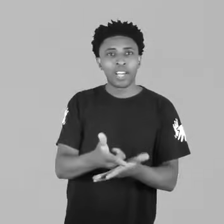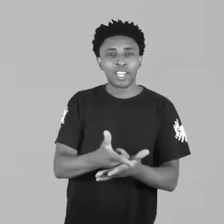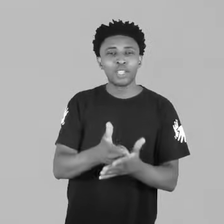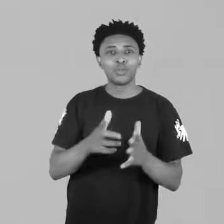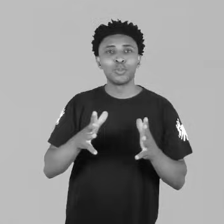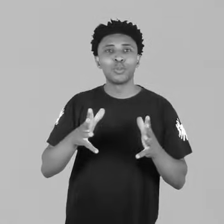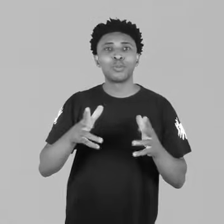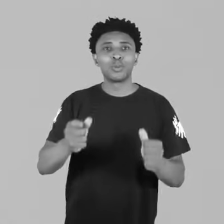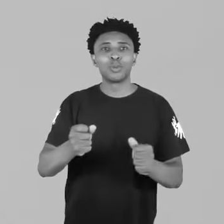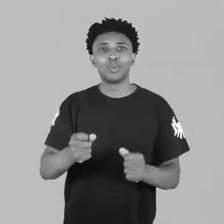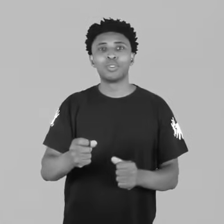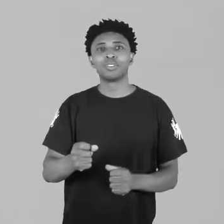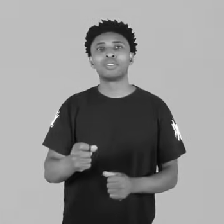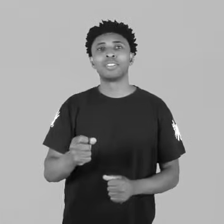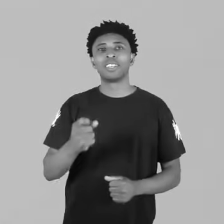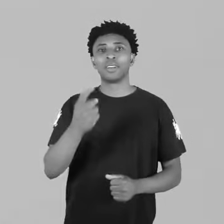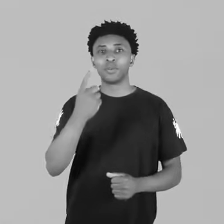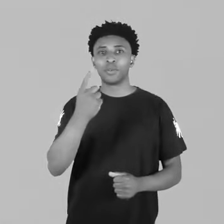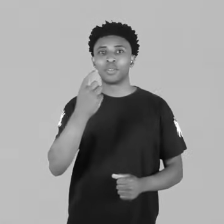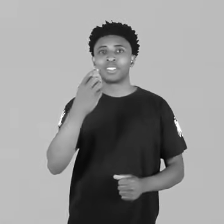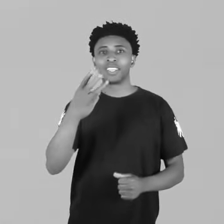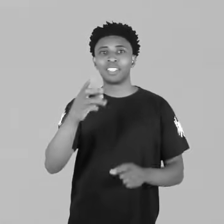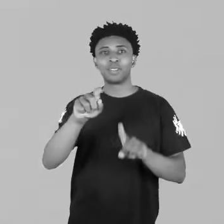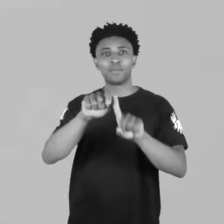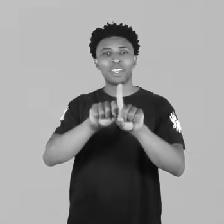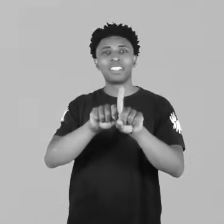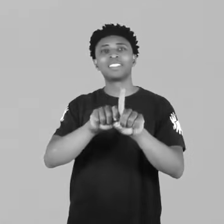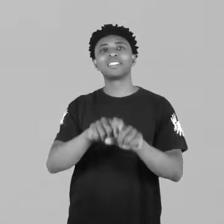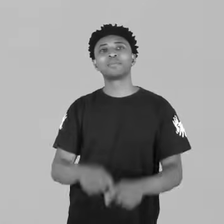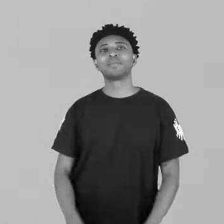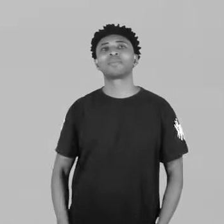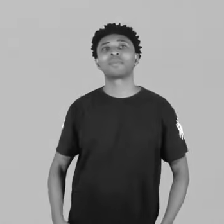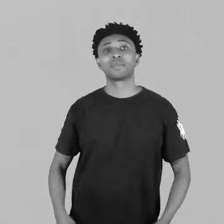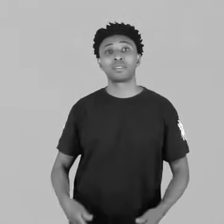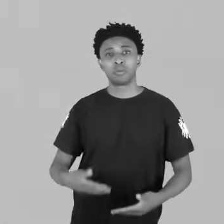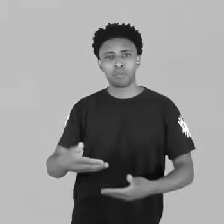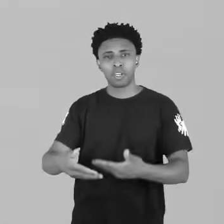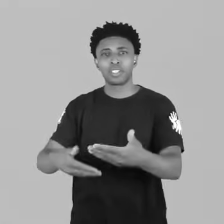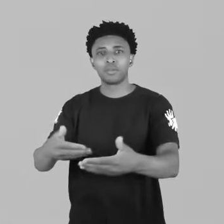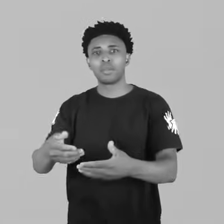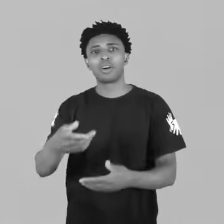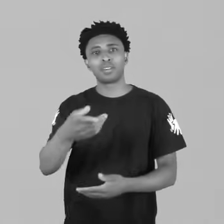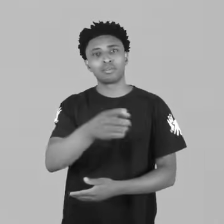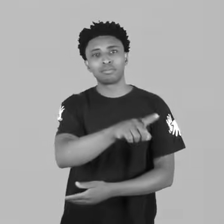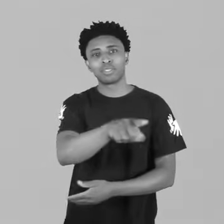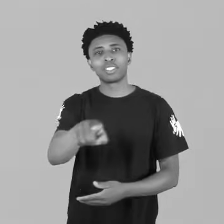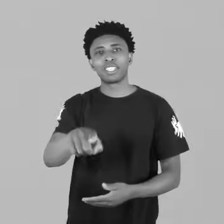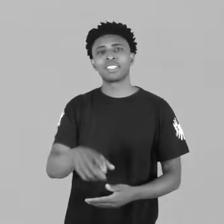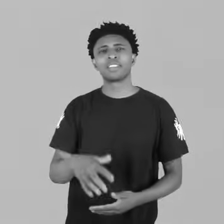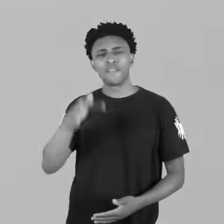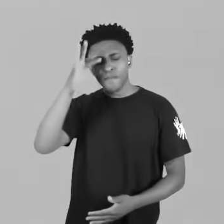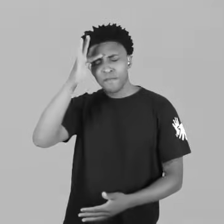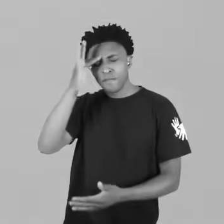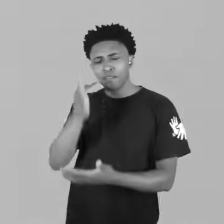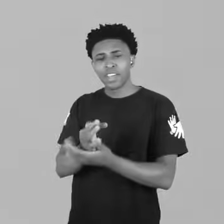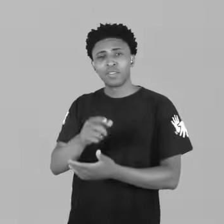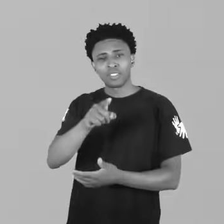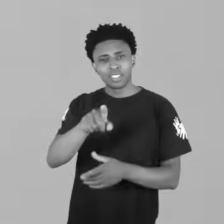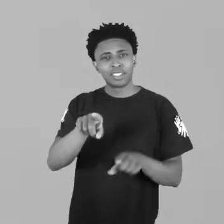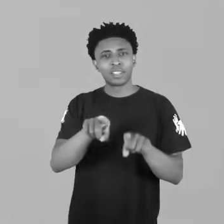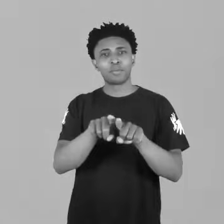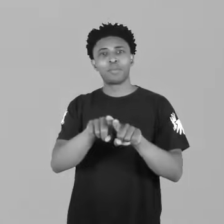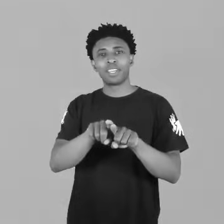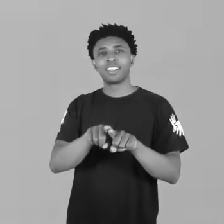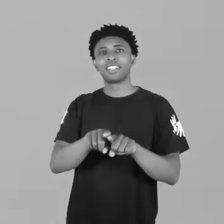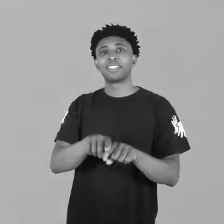Decidi compartilhar minha alegria com os irmãos, para que, como eu tive atitude de fé, você também pode ter. E